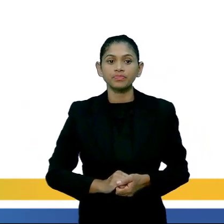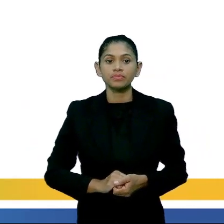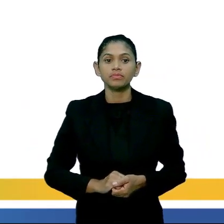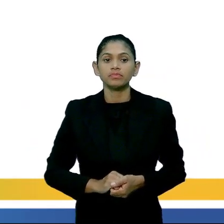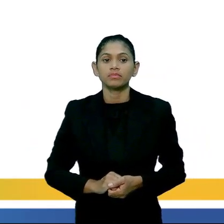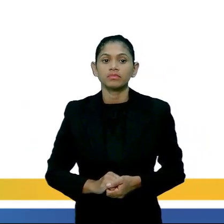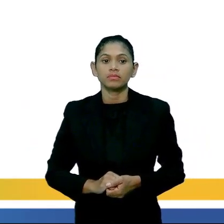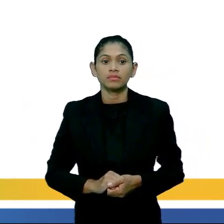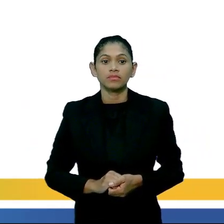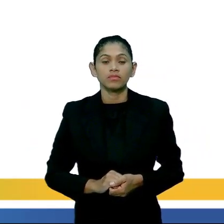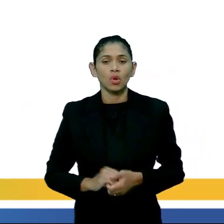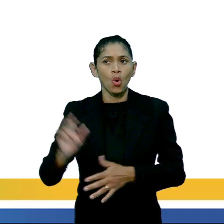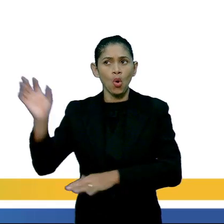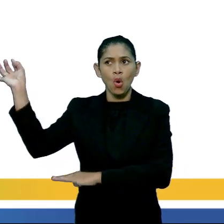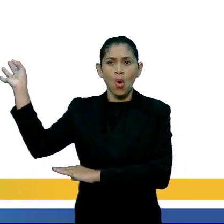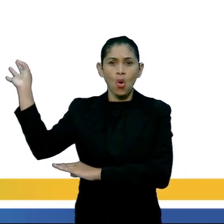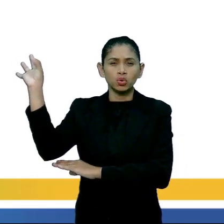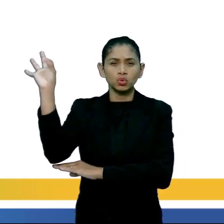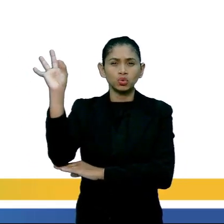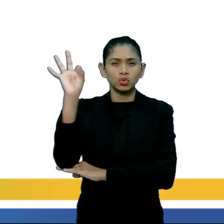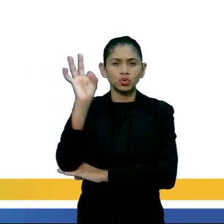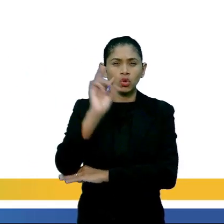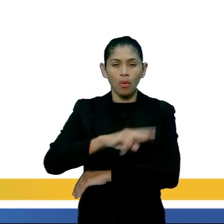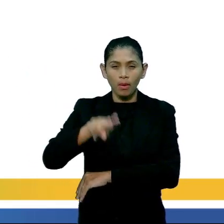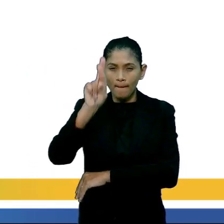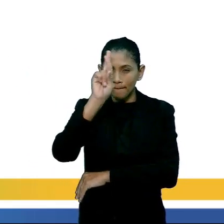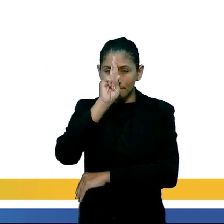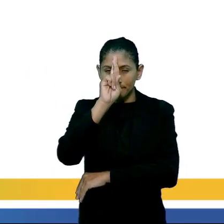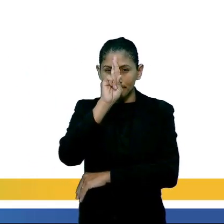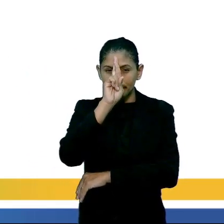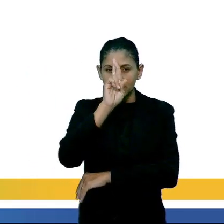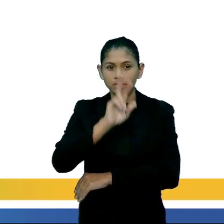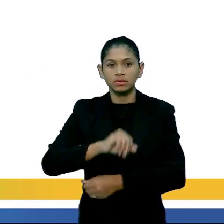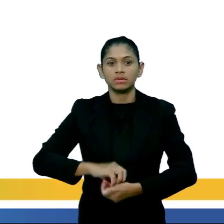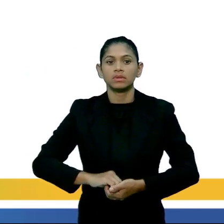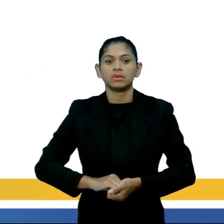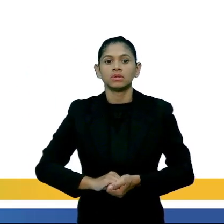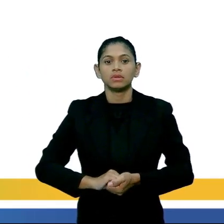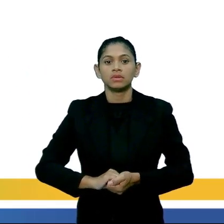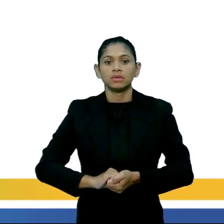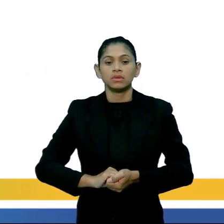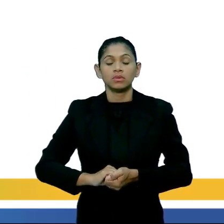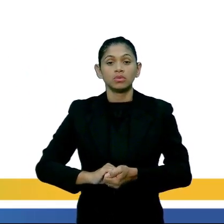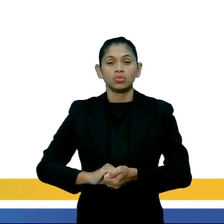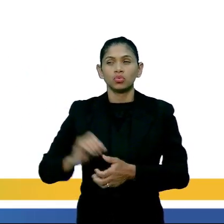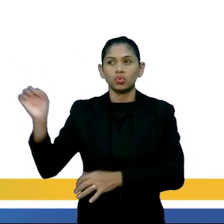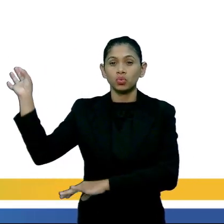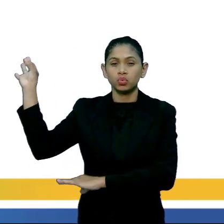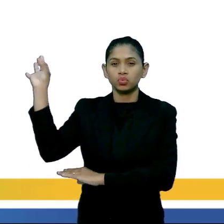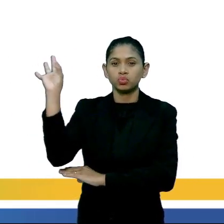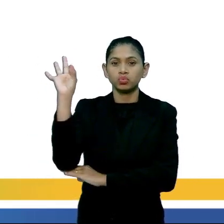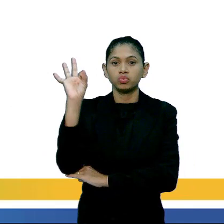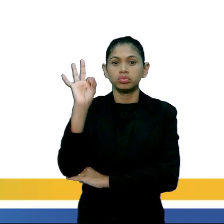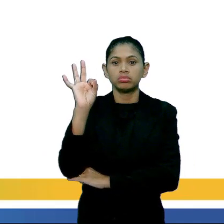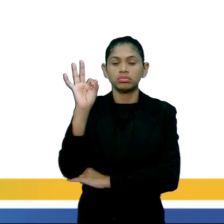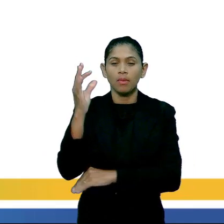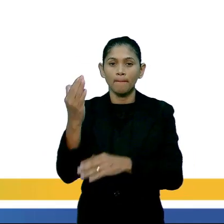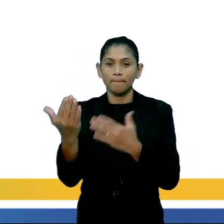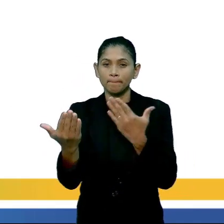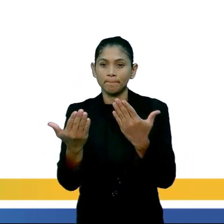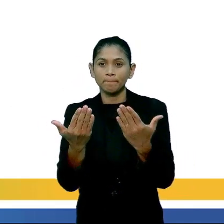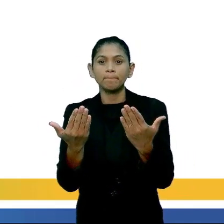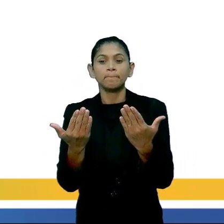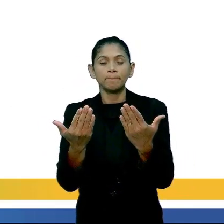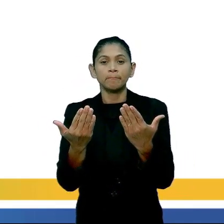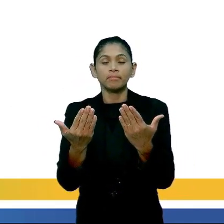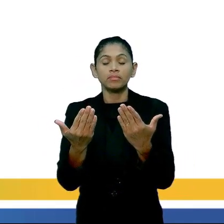Com o Sol ao meio-dia, os raios são perpendiculares às vigas, ou seja, 90 graus, 100% do